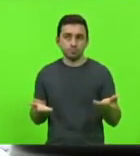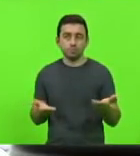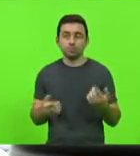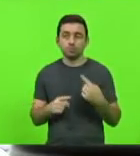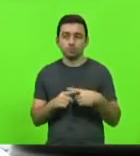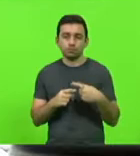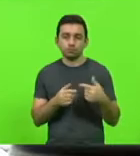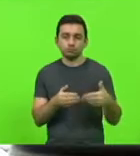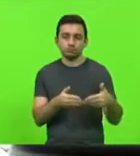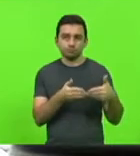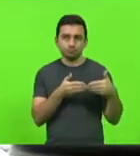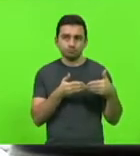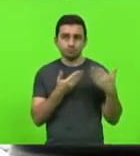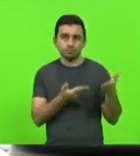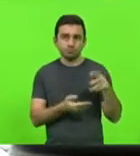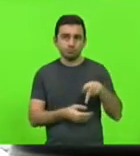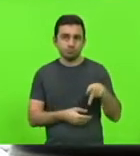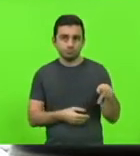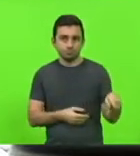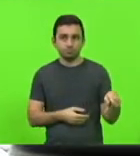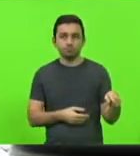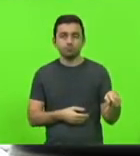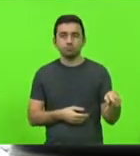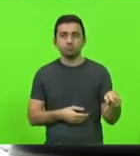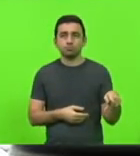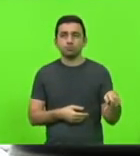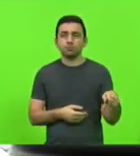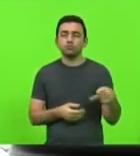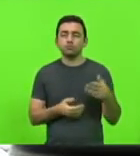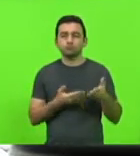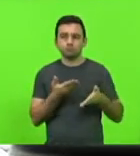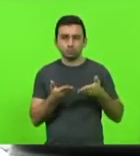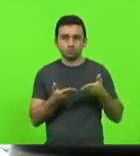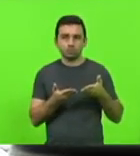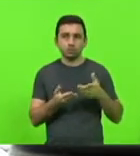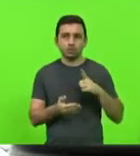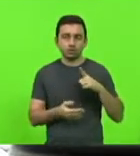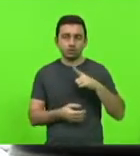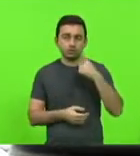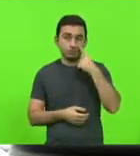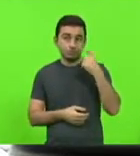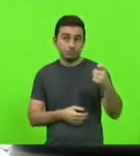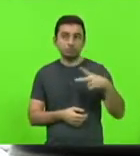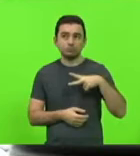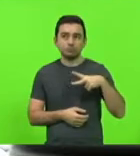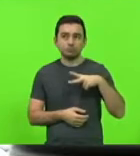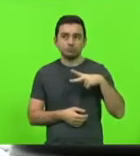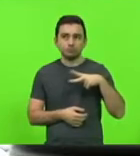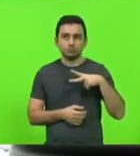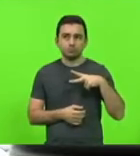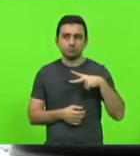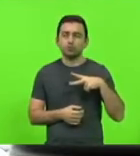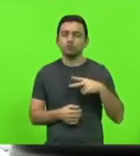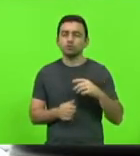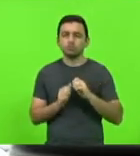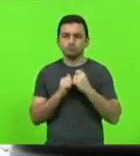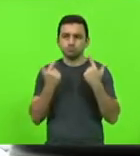afastamento do deputado Padre Pedro Baldiceira, para tratar interesse particular. Palácio Barriga